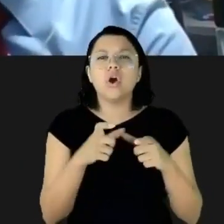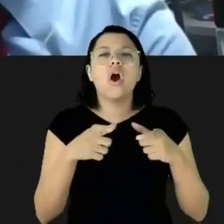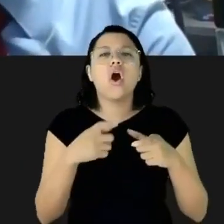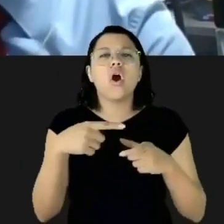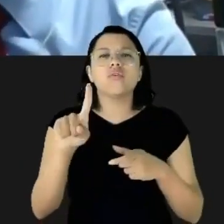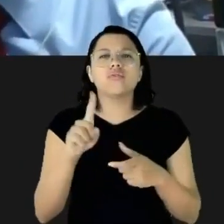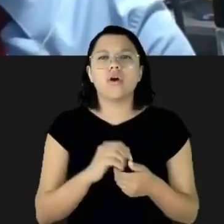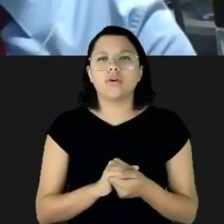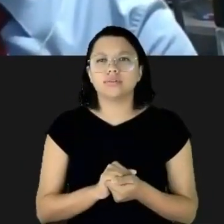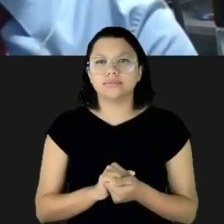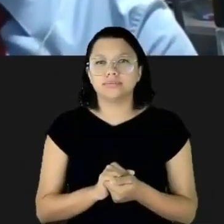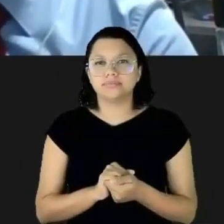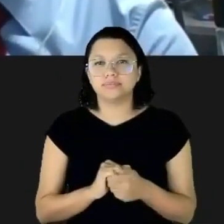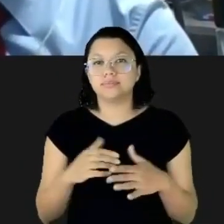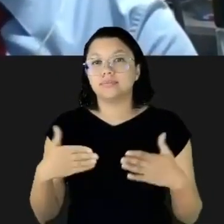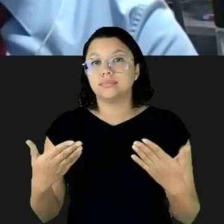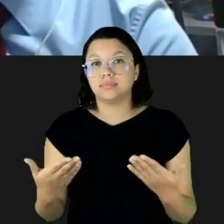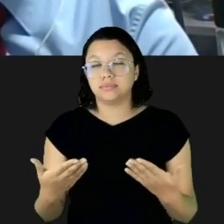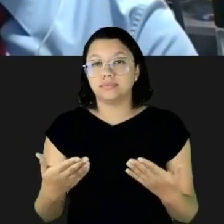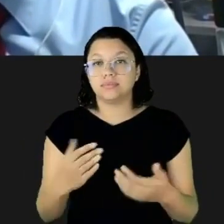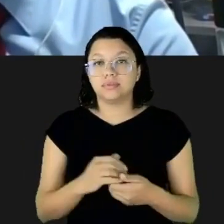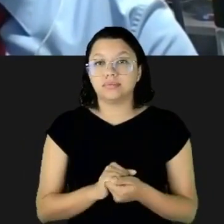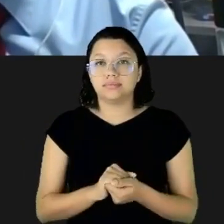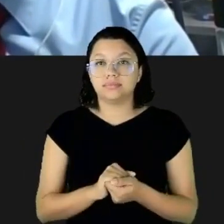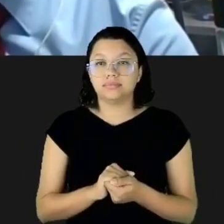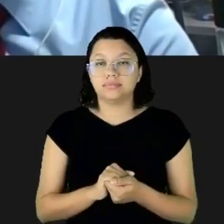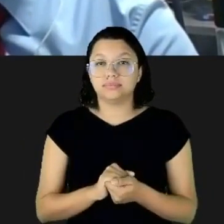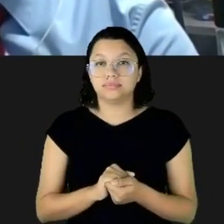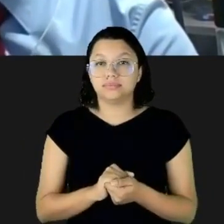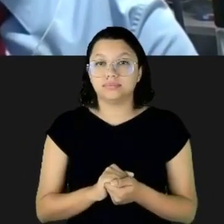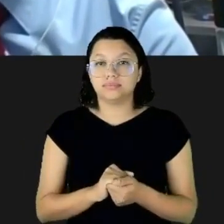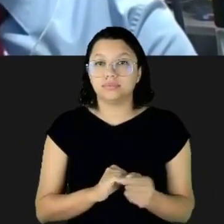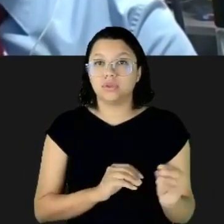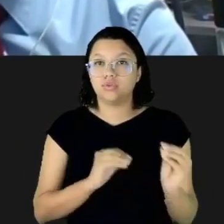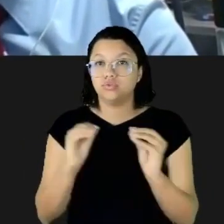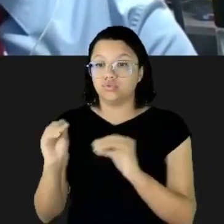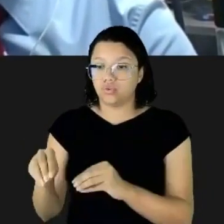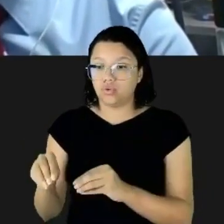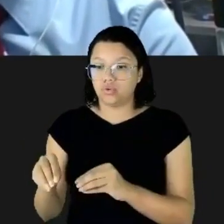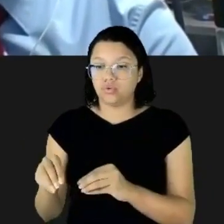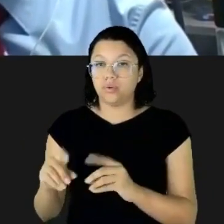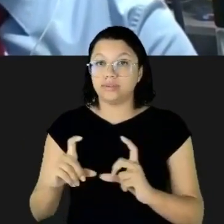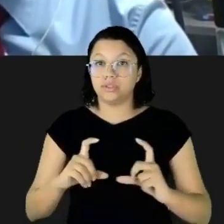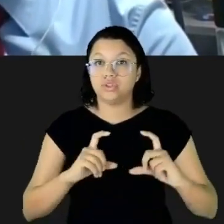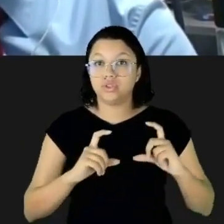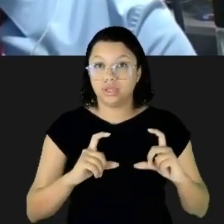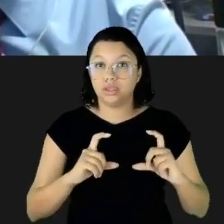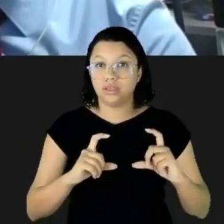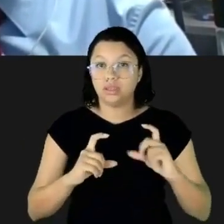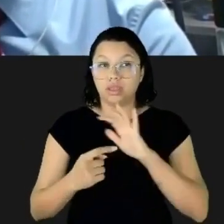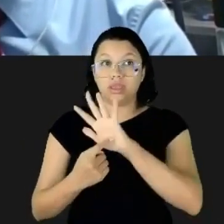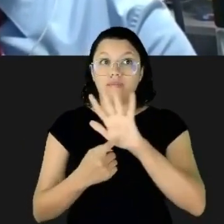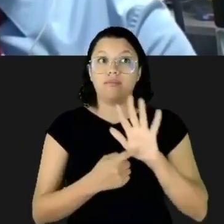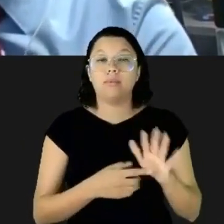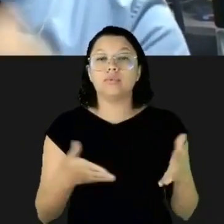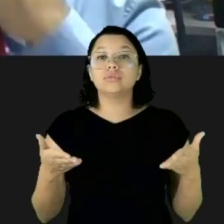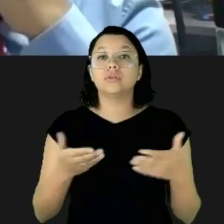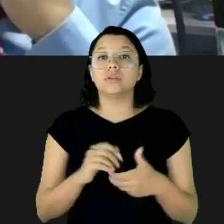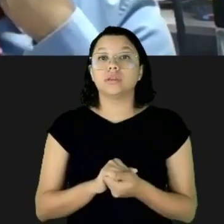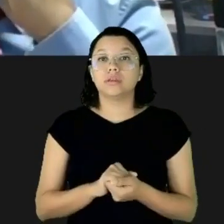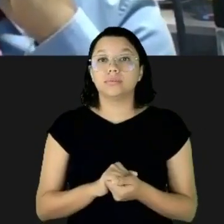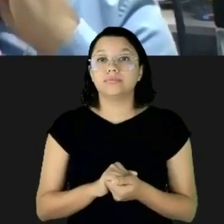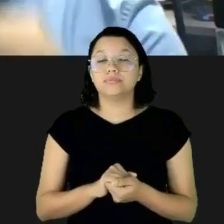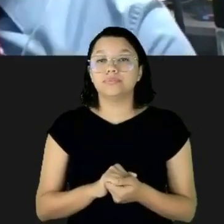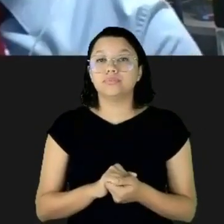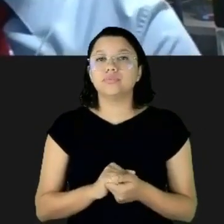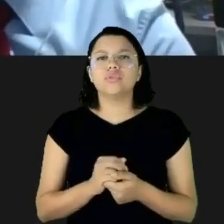foi feito e onde ele foi parar então eu jogo a etiqueta e ele vai aparecer aqui ele